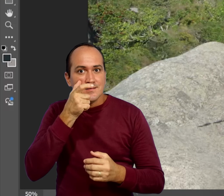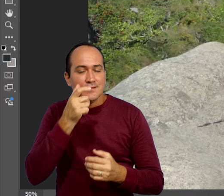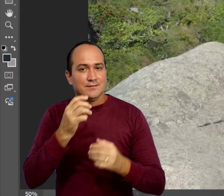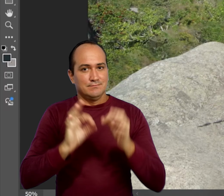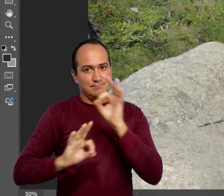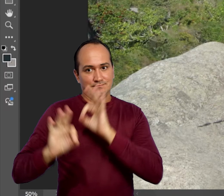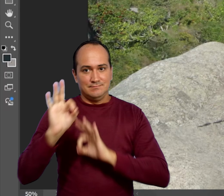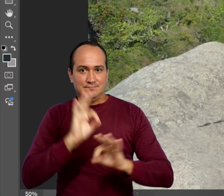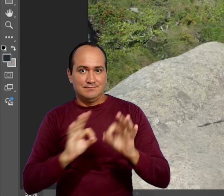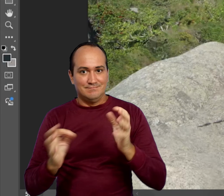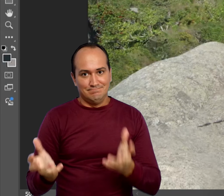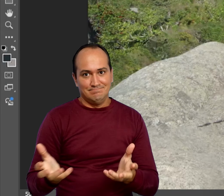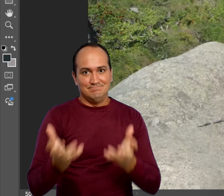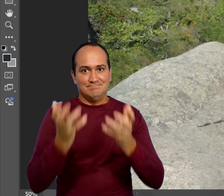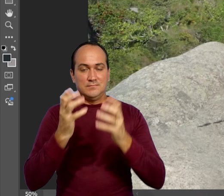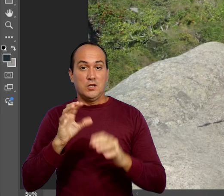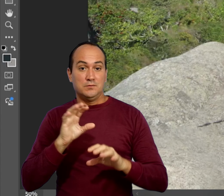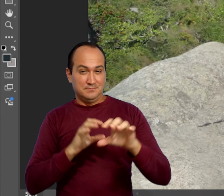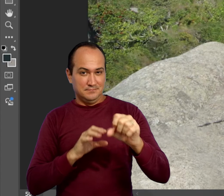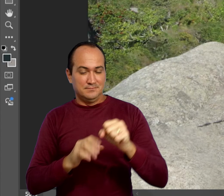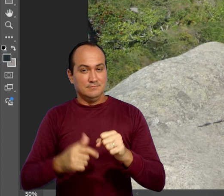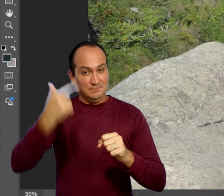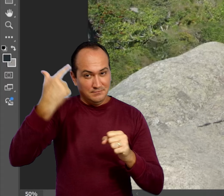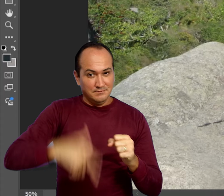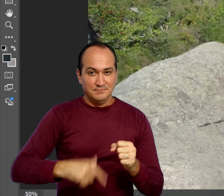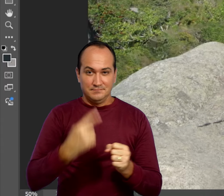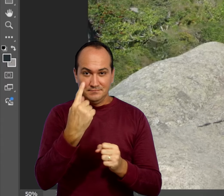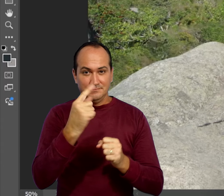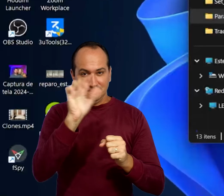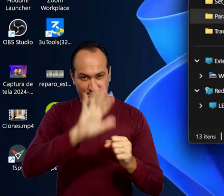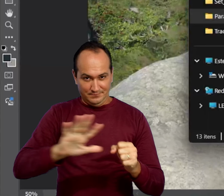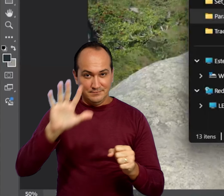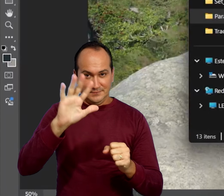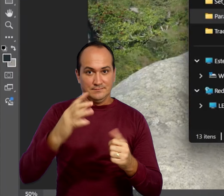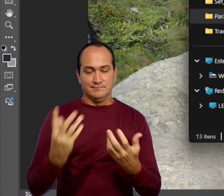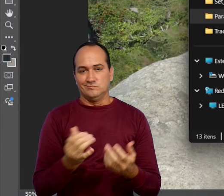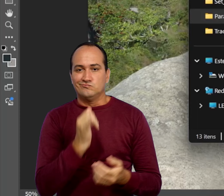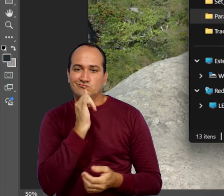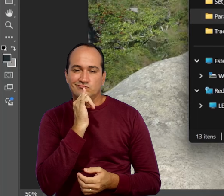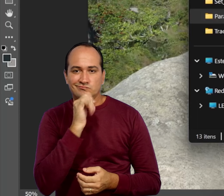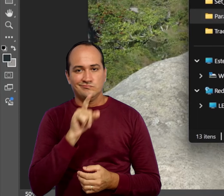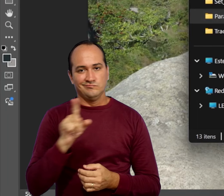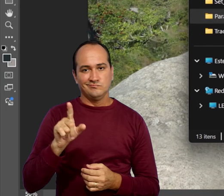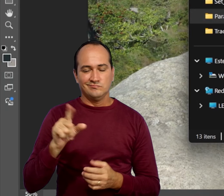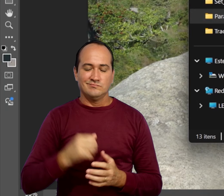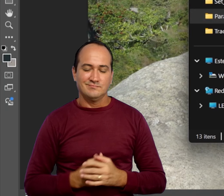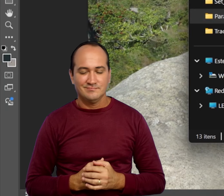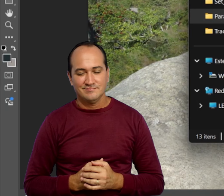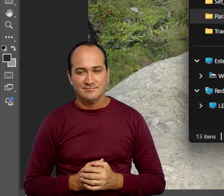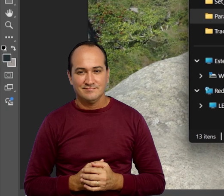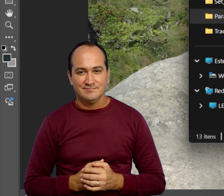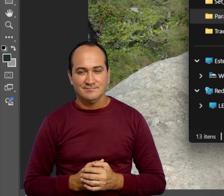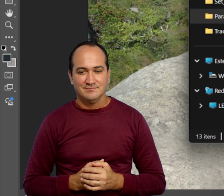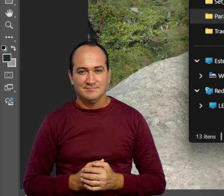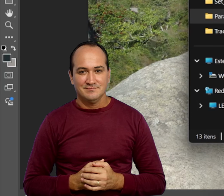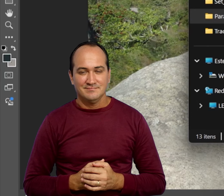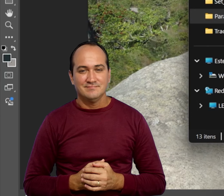mais interessante ainda, eu fiz o seguinte: eu peguei aqui mais uma imagem, no caso seria essa imagem